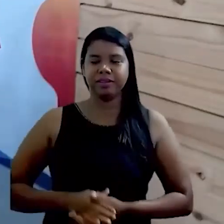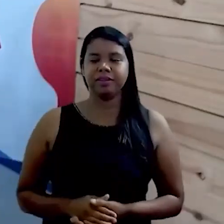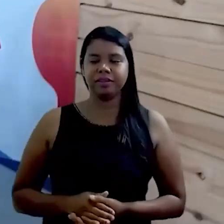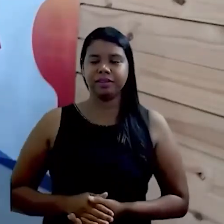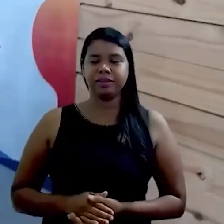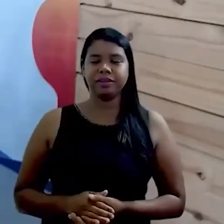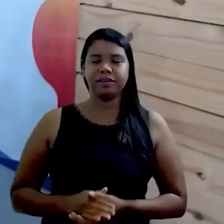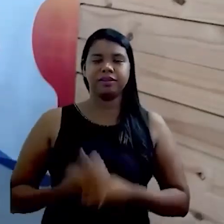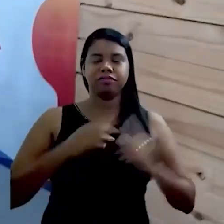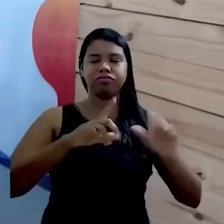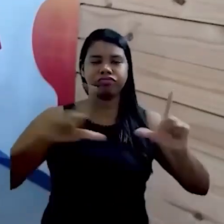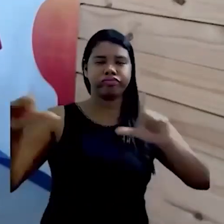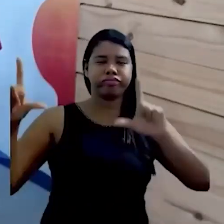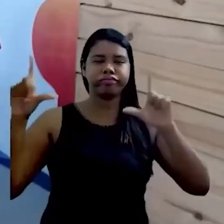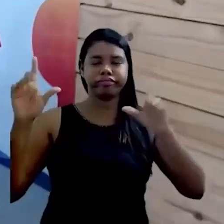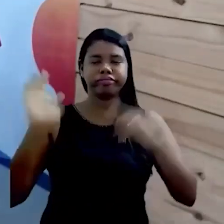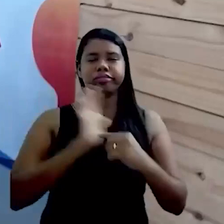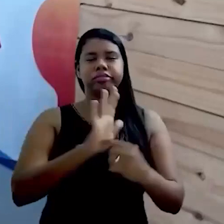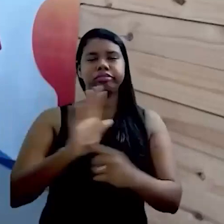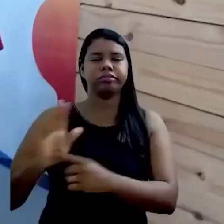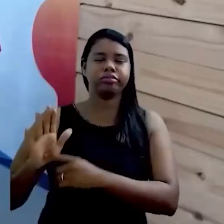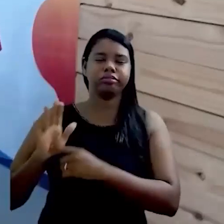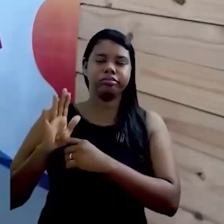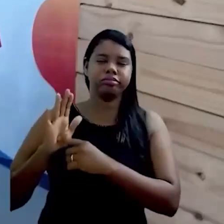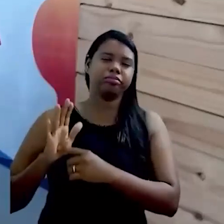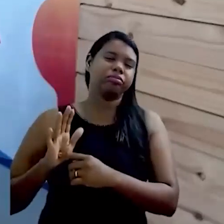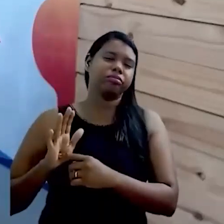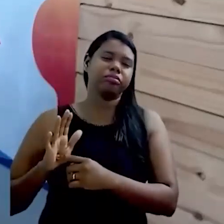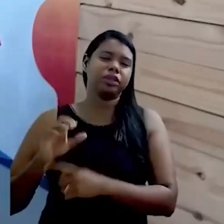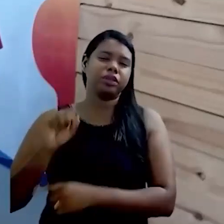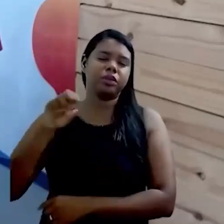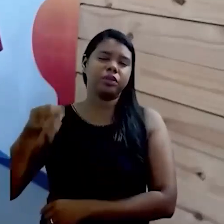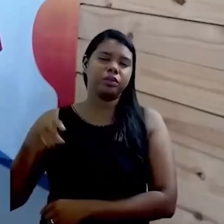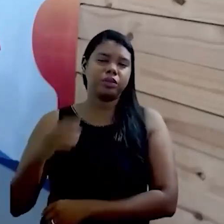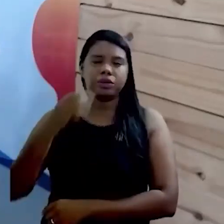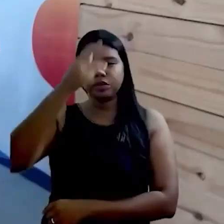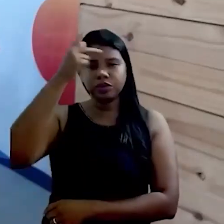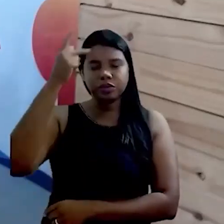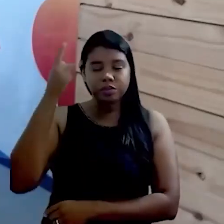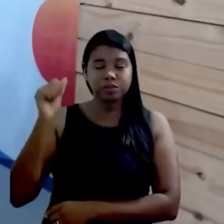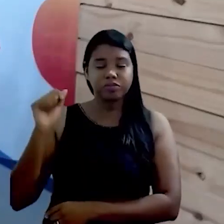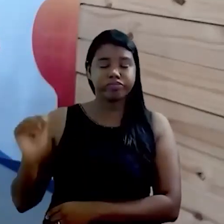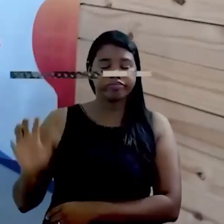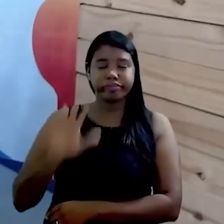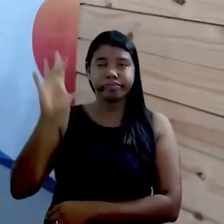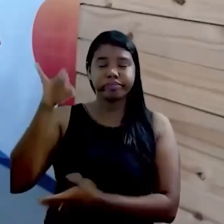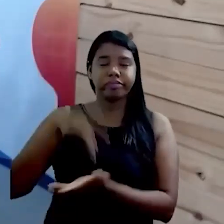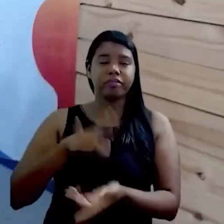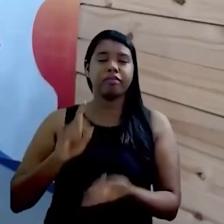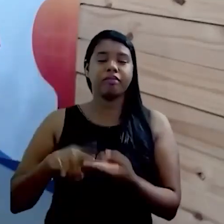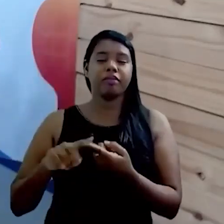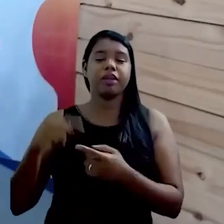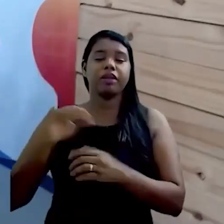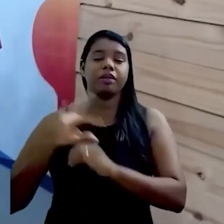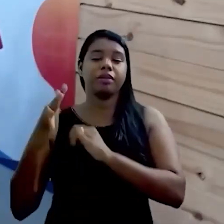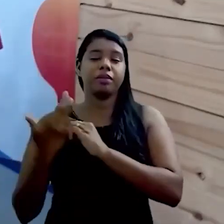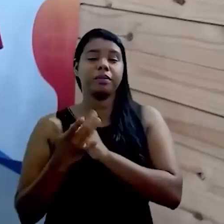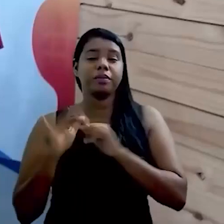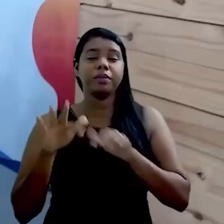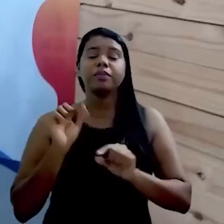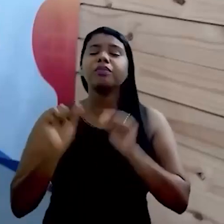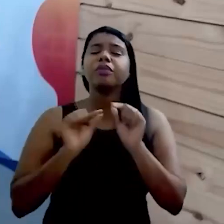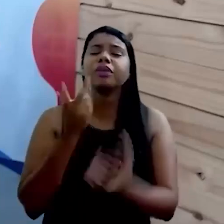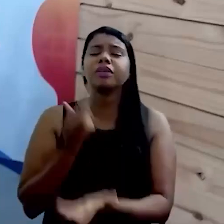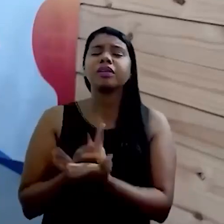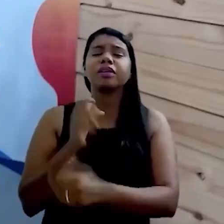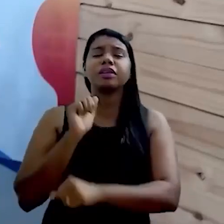esse cenário, né, de 8 bilhões de pessoas, inflação alta, essas restrições da inflação e pós-pandemia, o que é que a gente